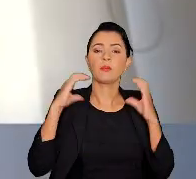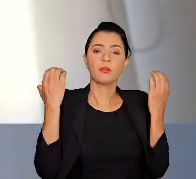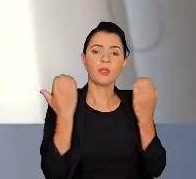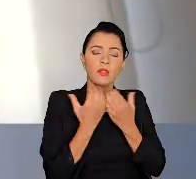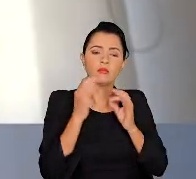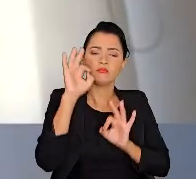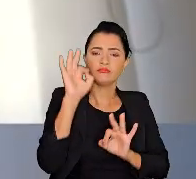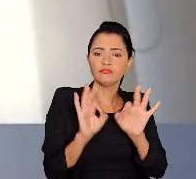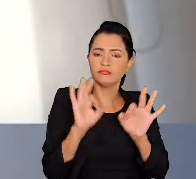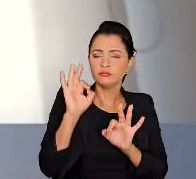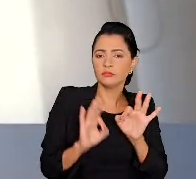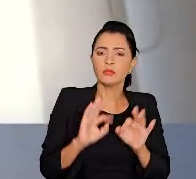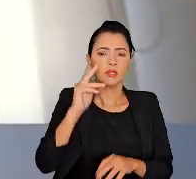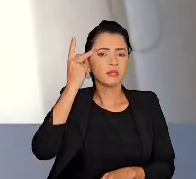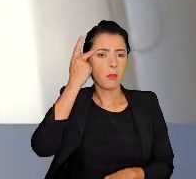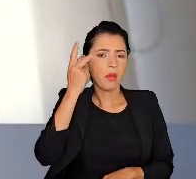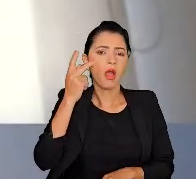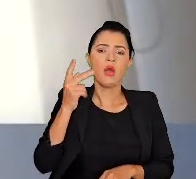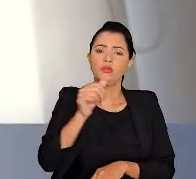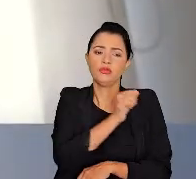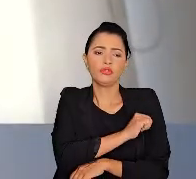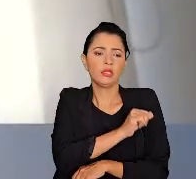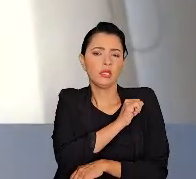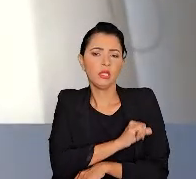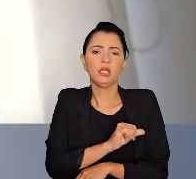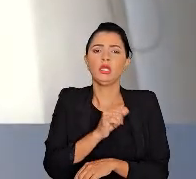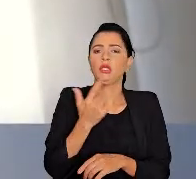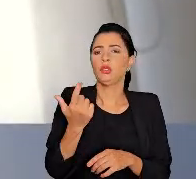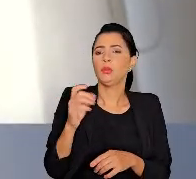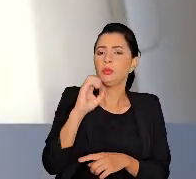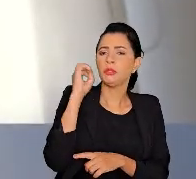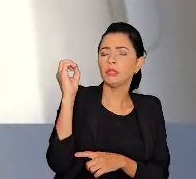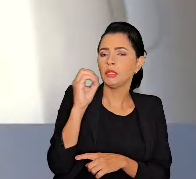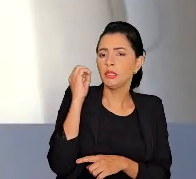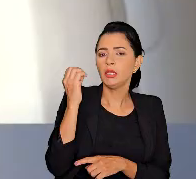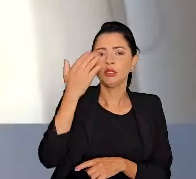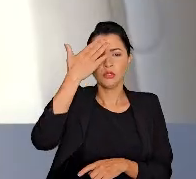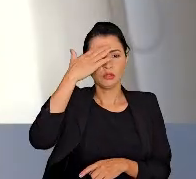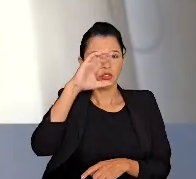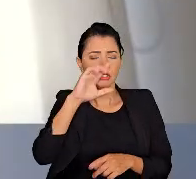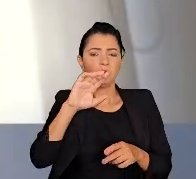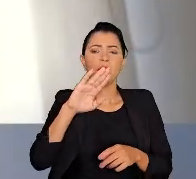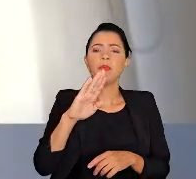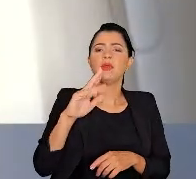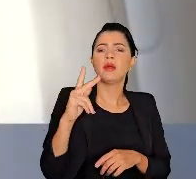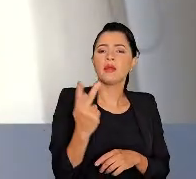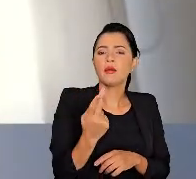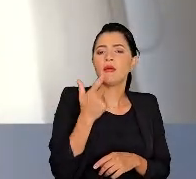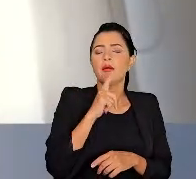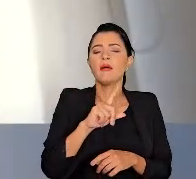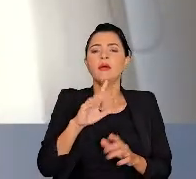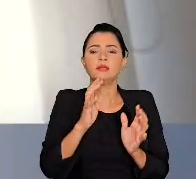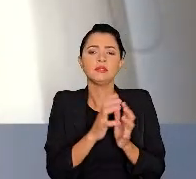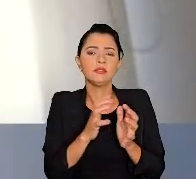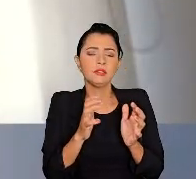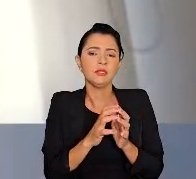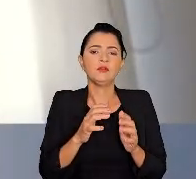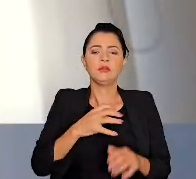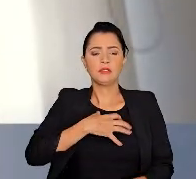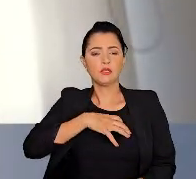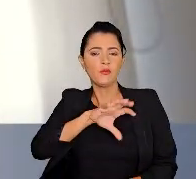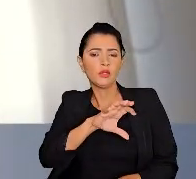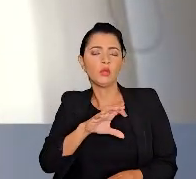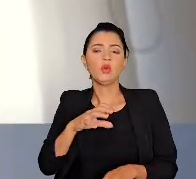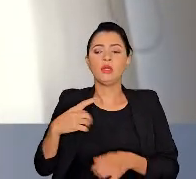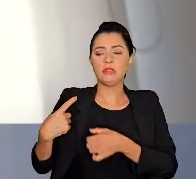estruturadas em São Paulo, Rio de Janeiro, Porto Alegre, Curitiba, Belo Horizonte, Recife, Salvador, cidades do